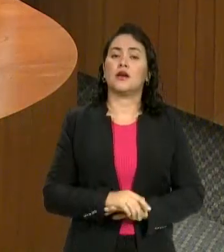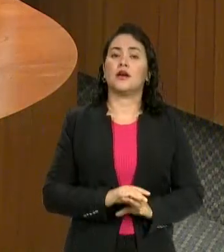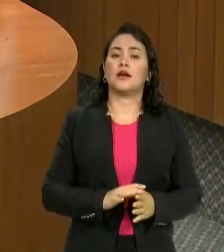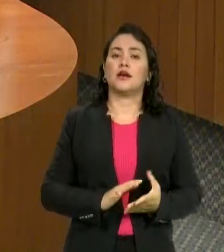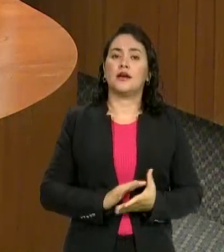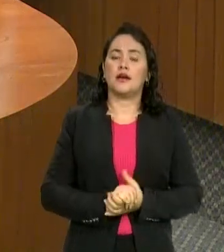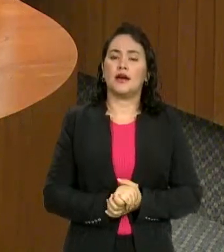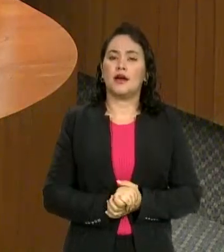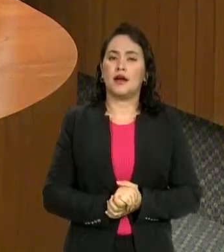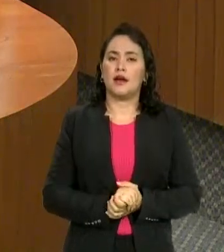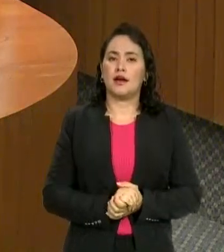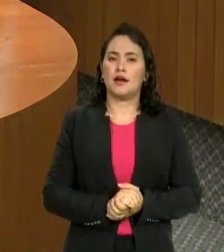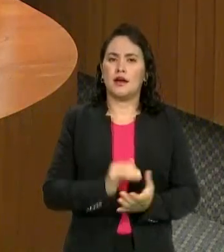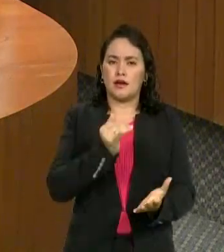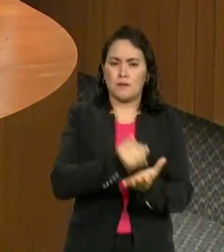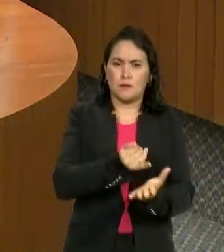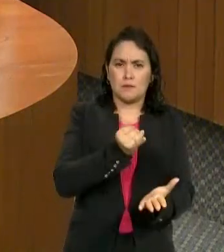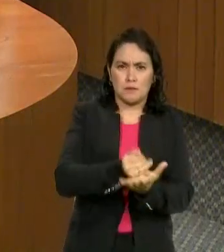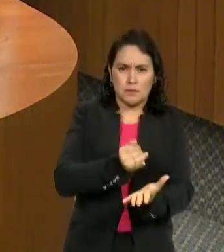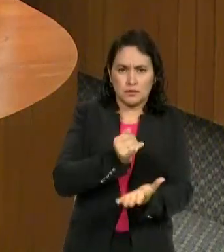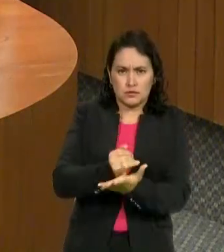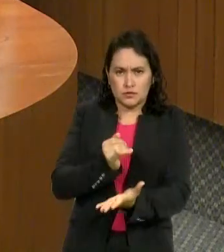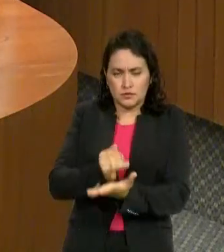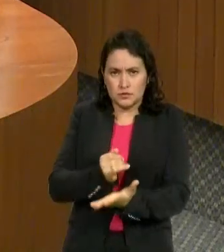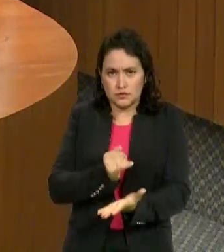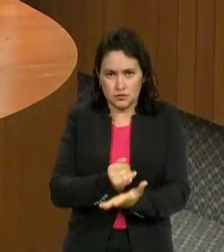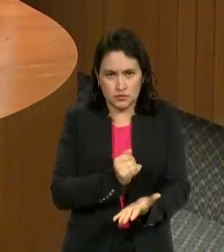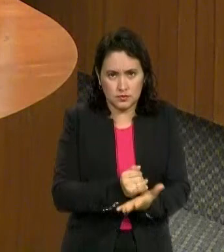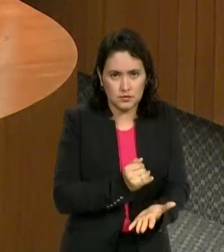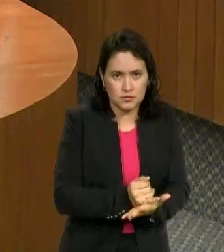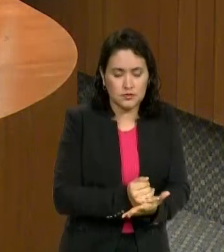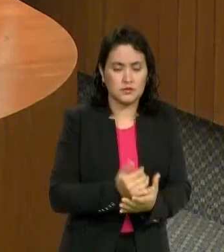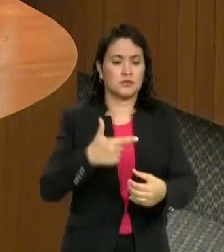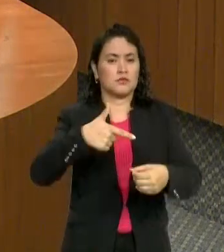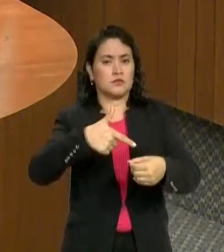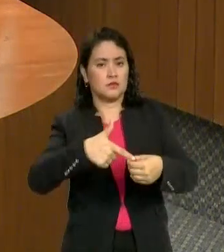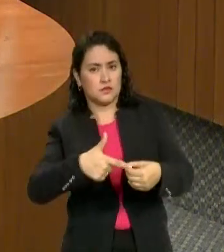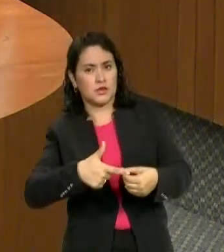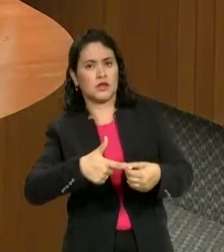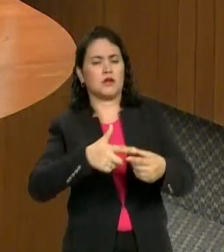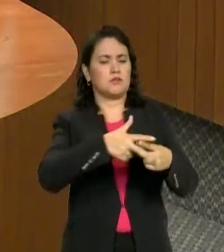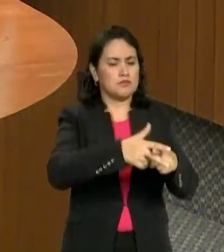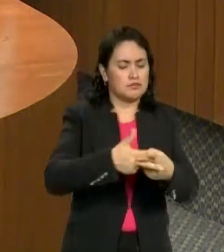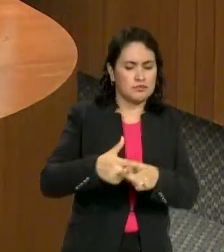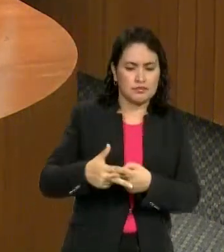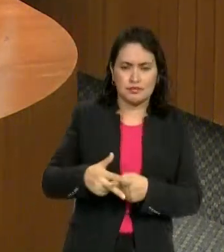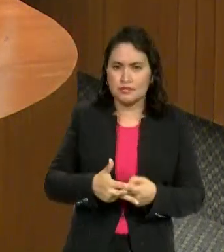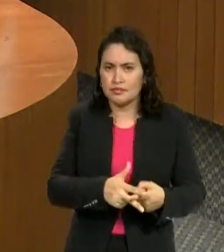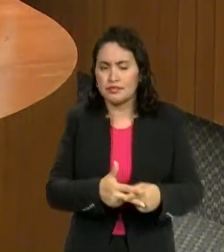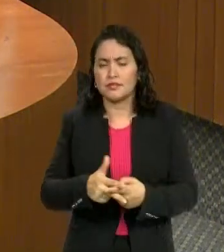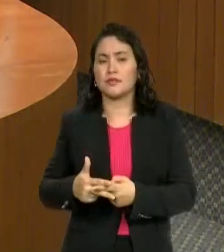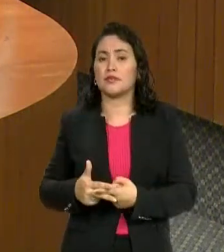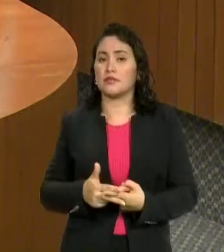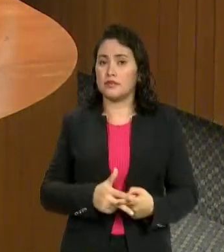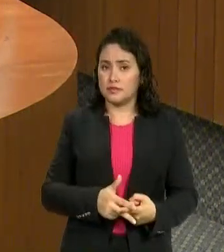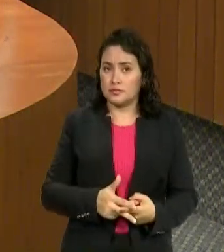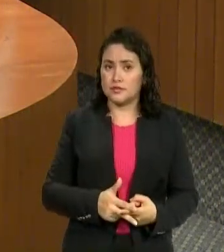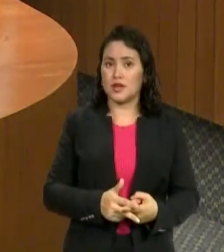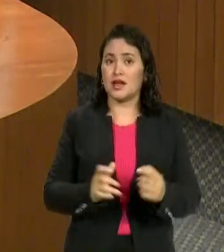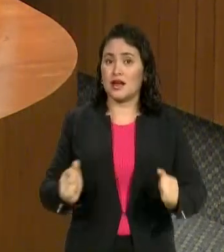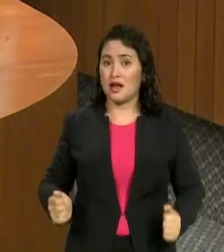dos insumos, em torno do diesel, das peças, tudo isso aí, olha só. O custo